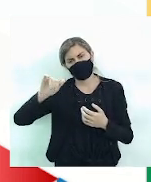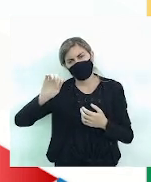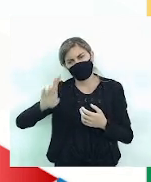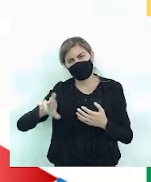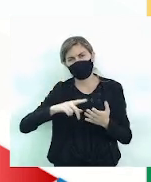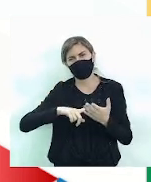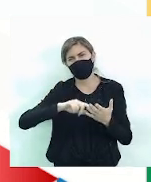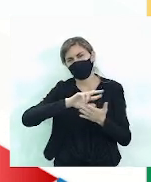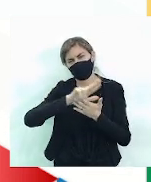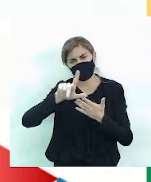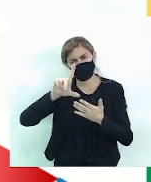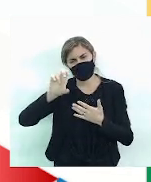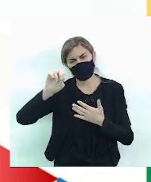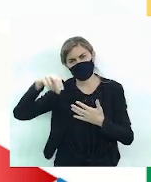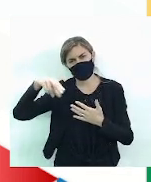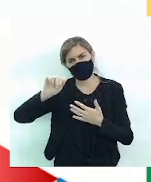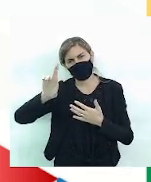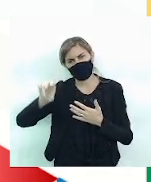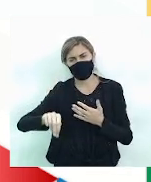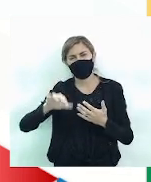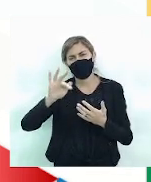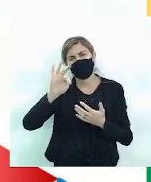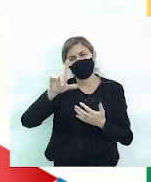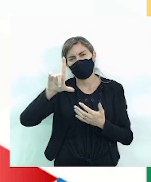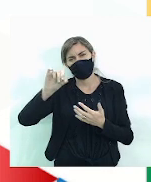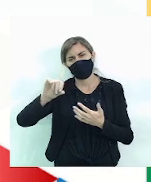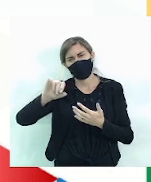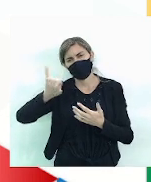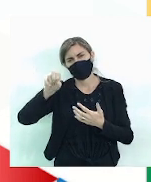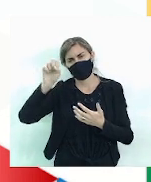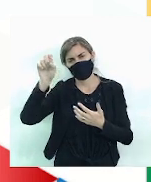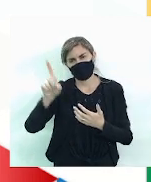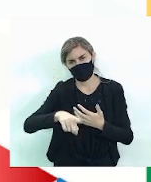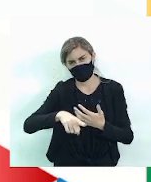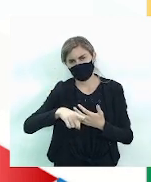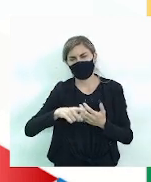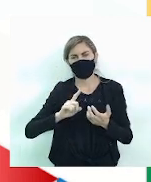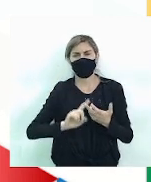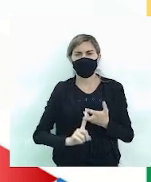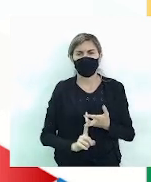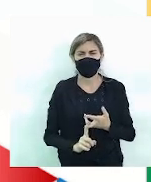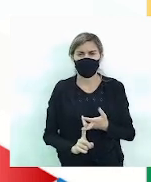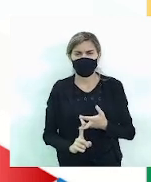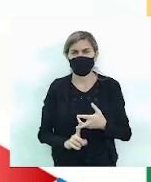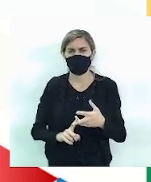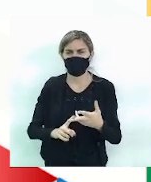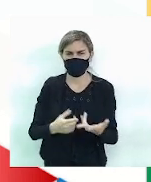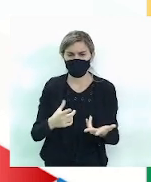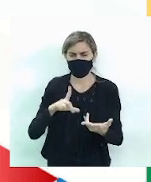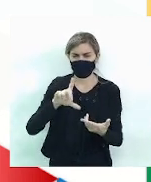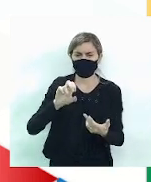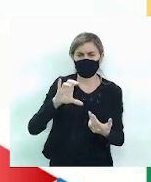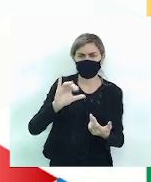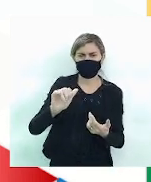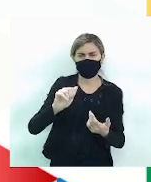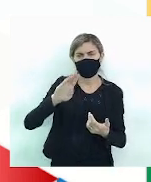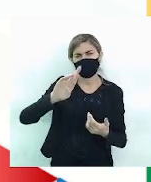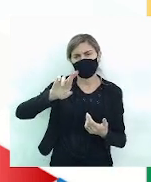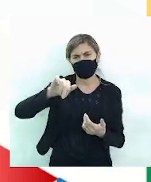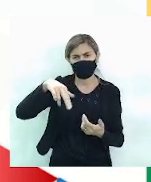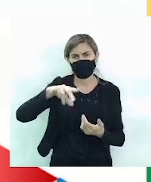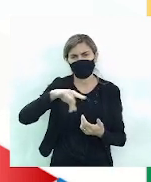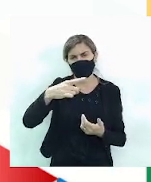Leonardo, Assisão, Flávio José, que fez um sucesso enorme com o Tareco Mariola, Leci Brandão, olha. Do Rio,